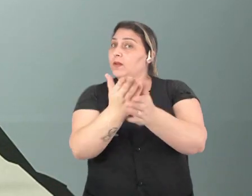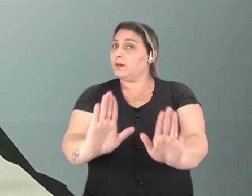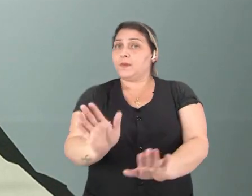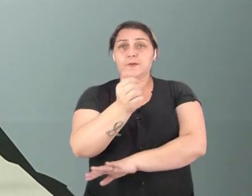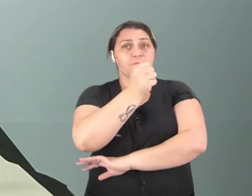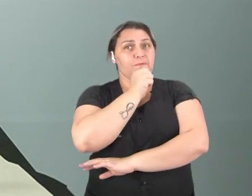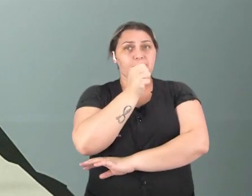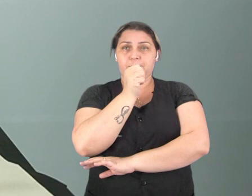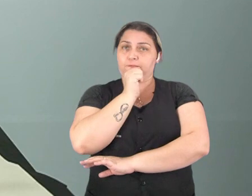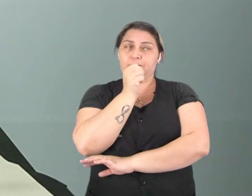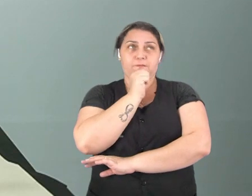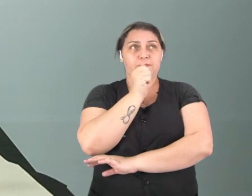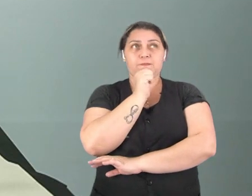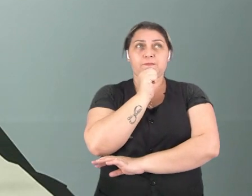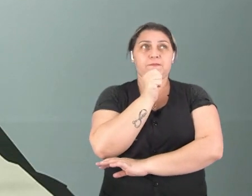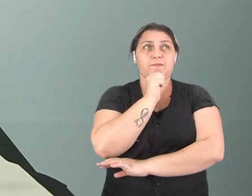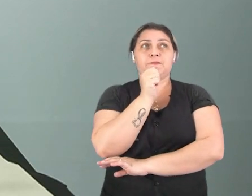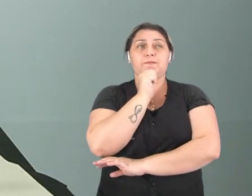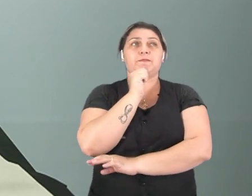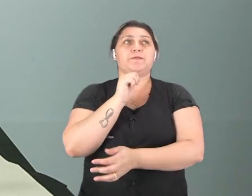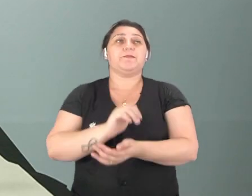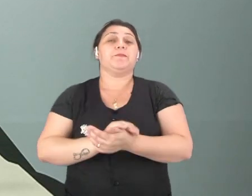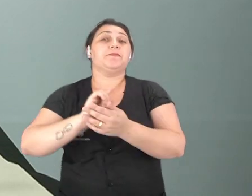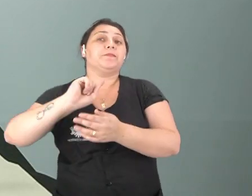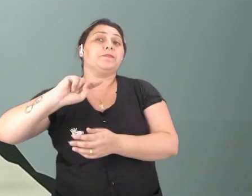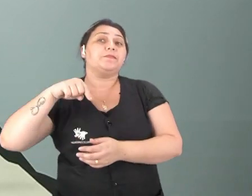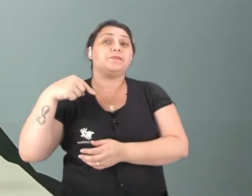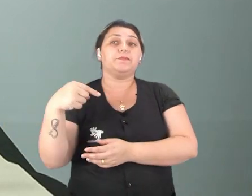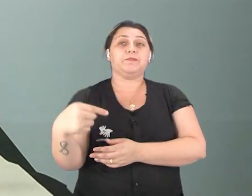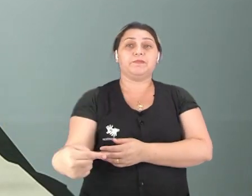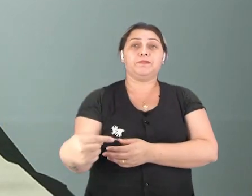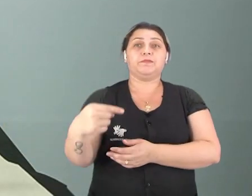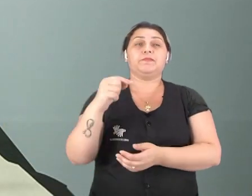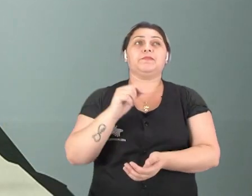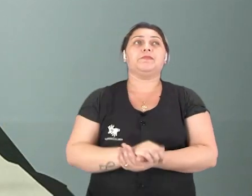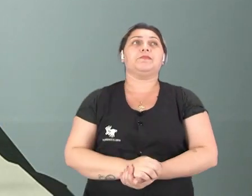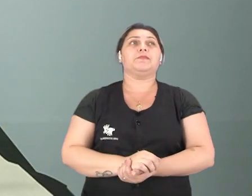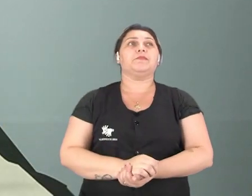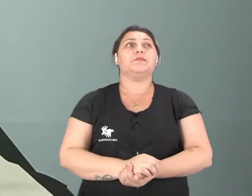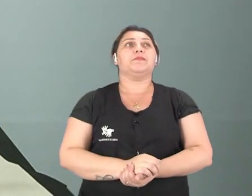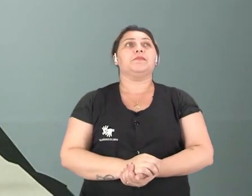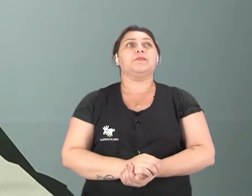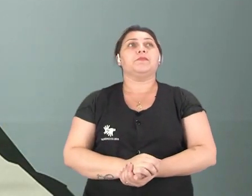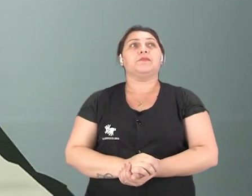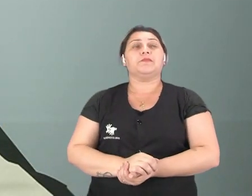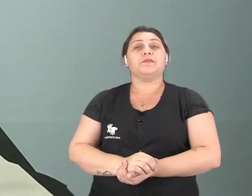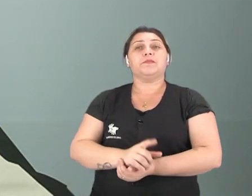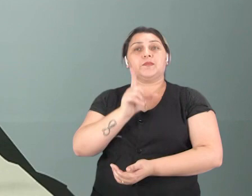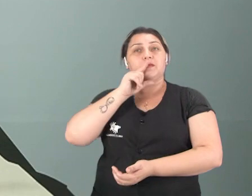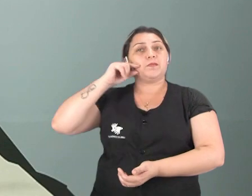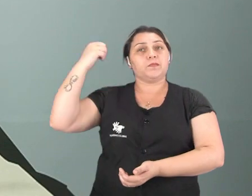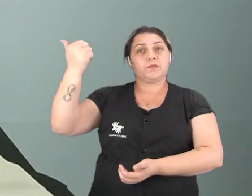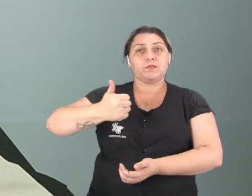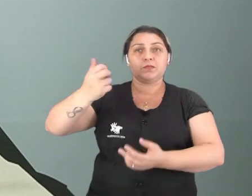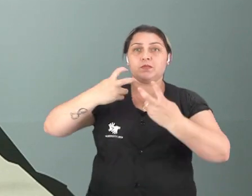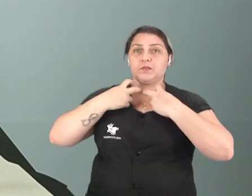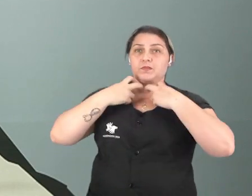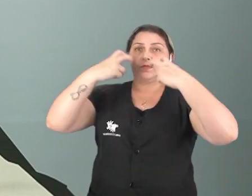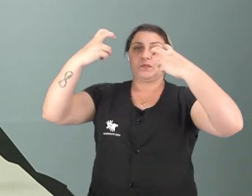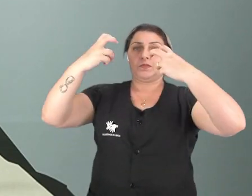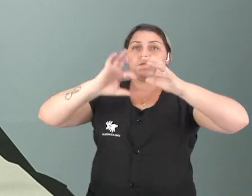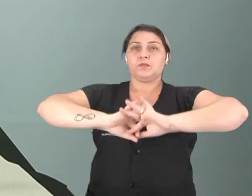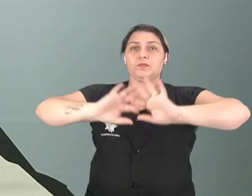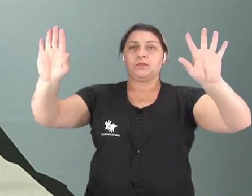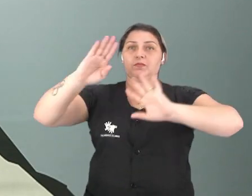né? Depois que o Dom Pedro I proclamou, né, a independência